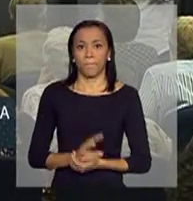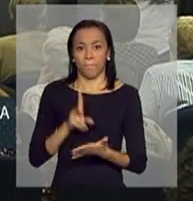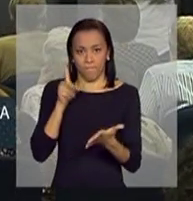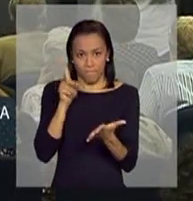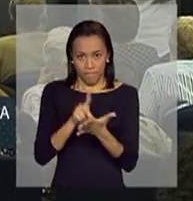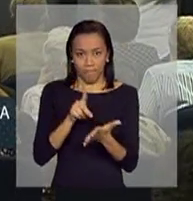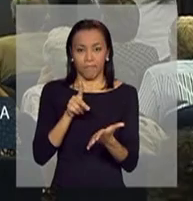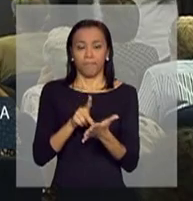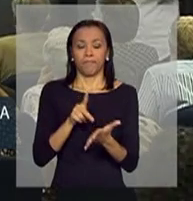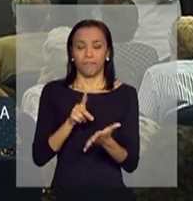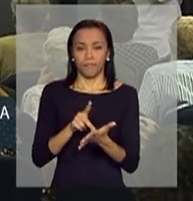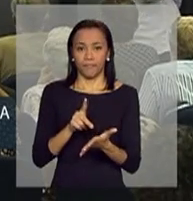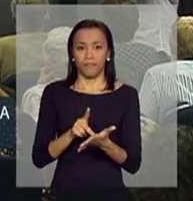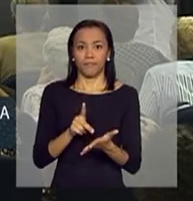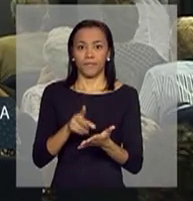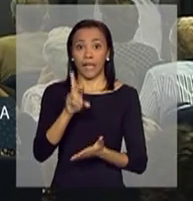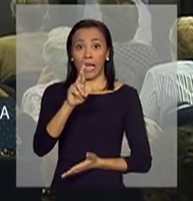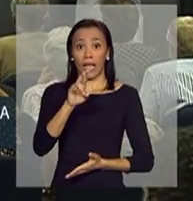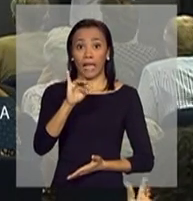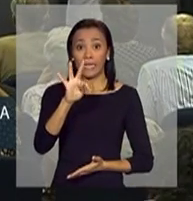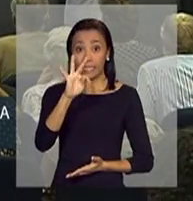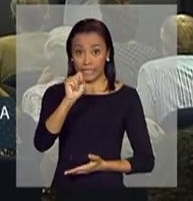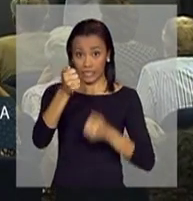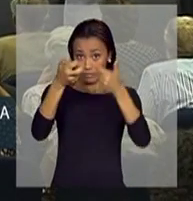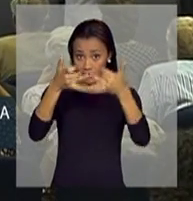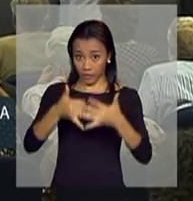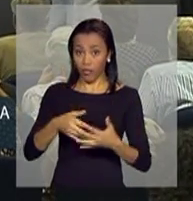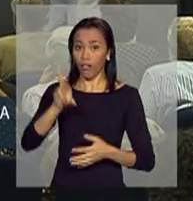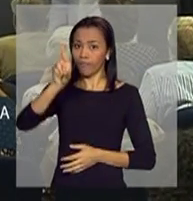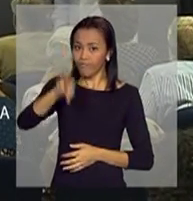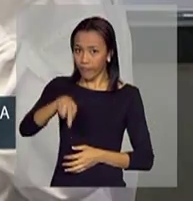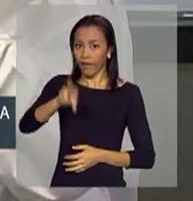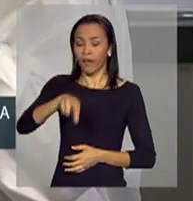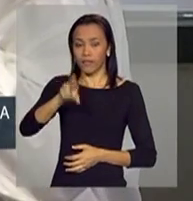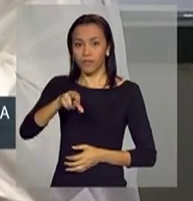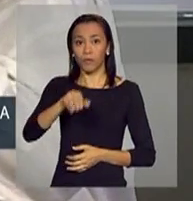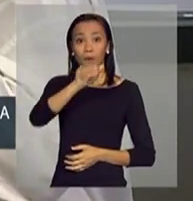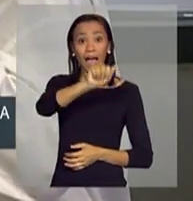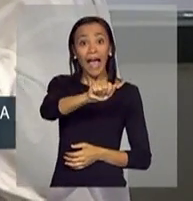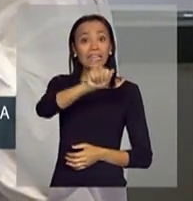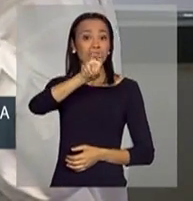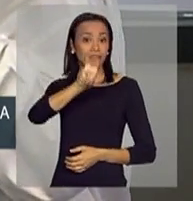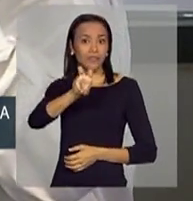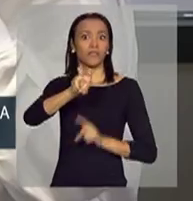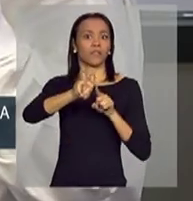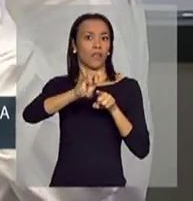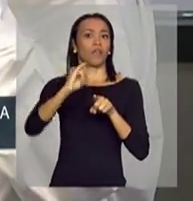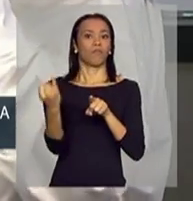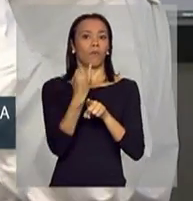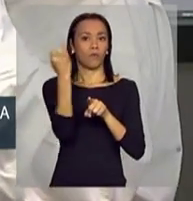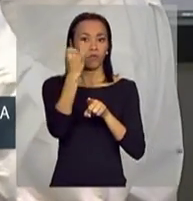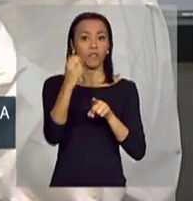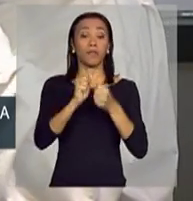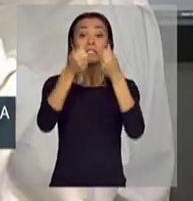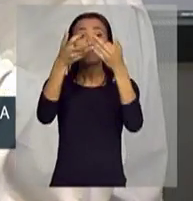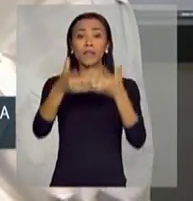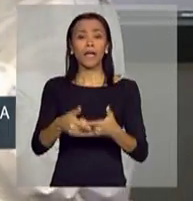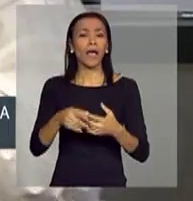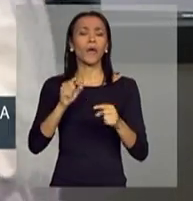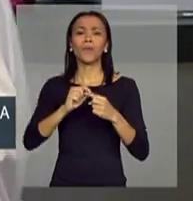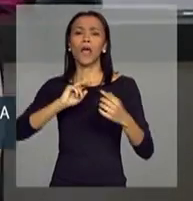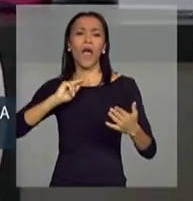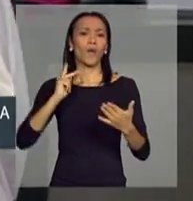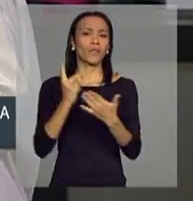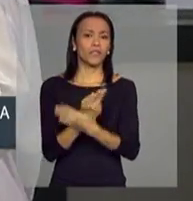realmente, a Maria Rita Kiel tem razão, o AI-5 é muito importante para explicar a impunidade.